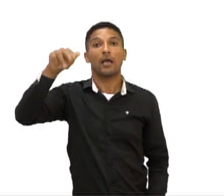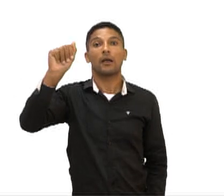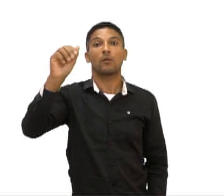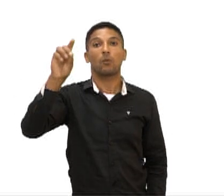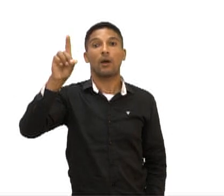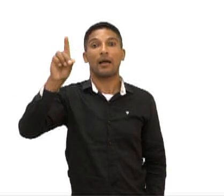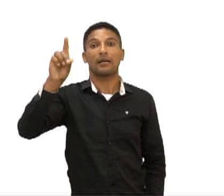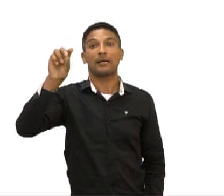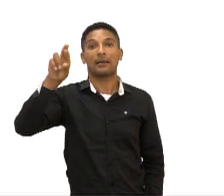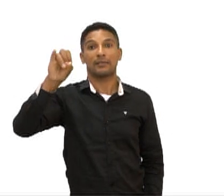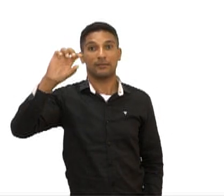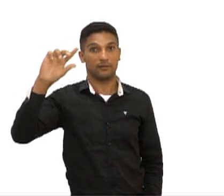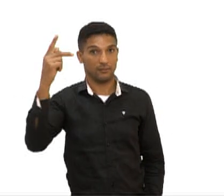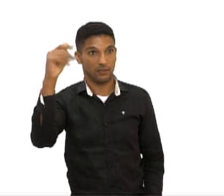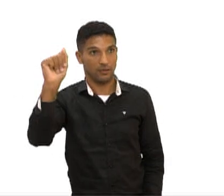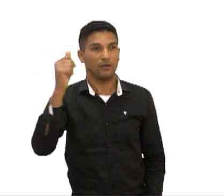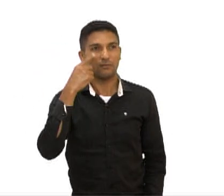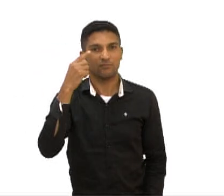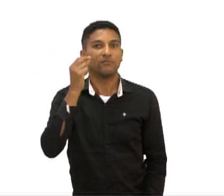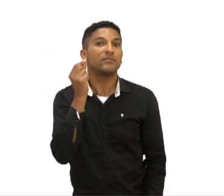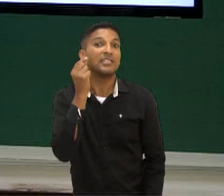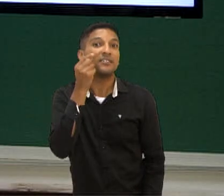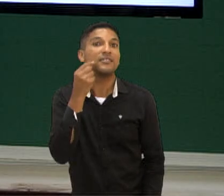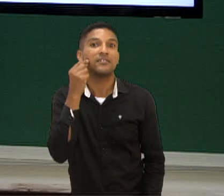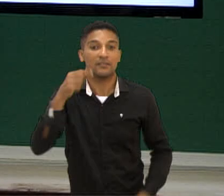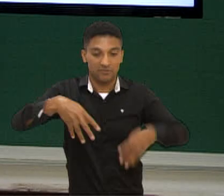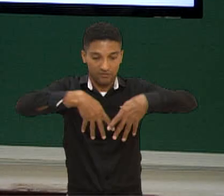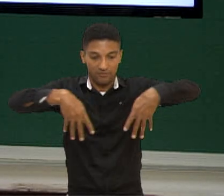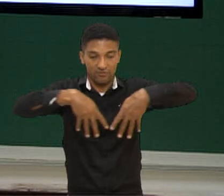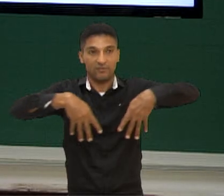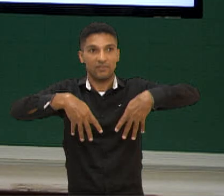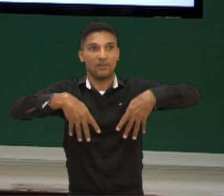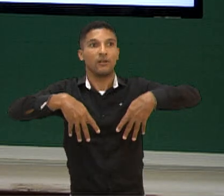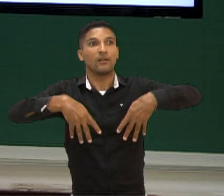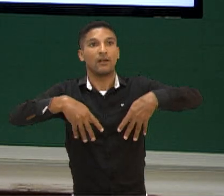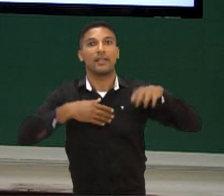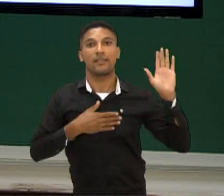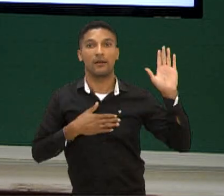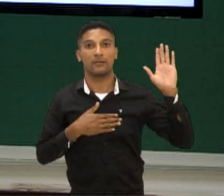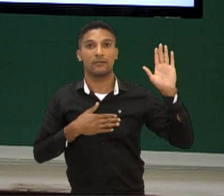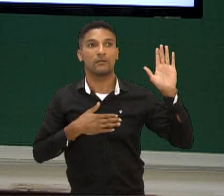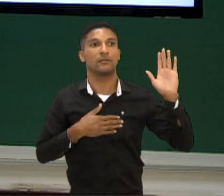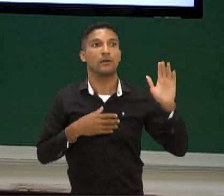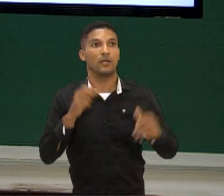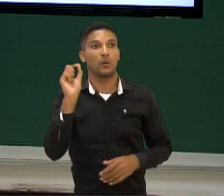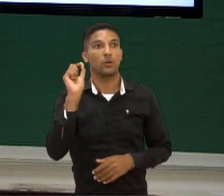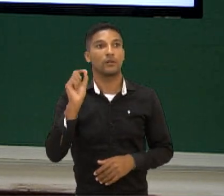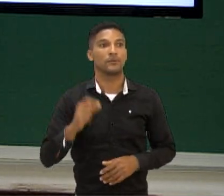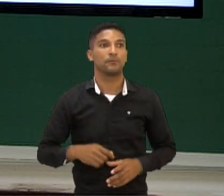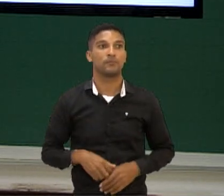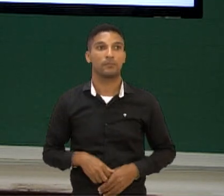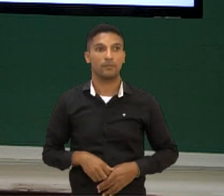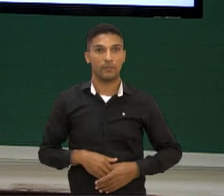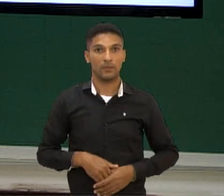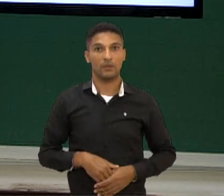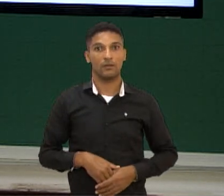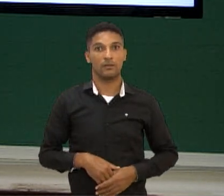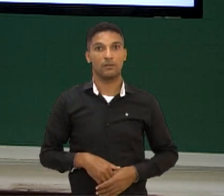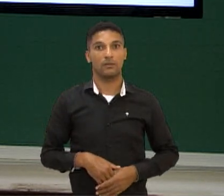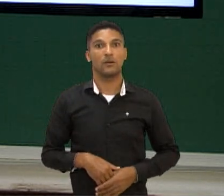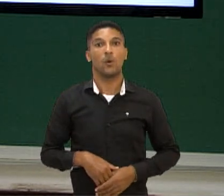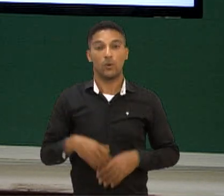a caráter para participar da dança. Então aqui foi aquela transformação que eu falei que veio do palácio e foi para o